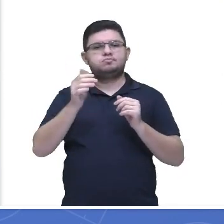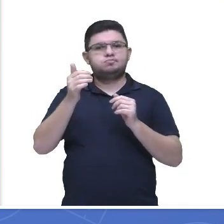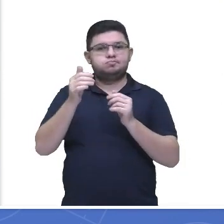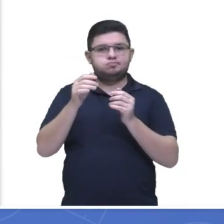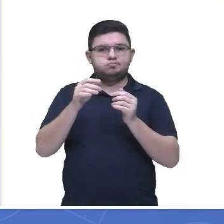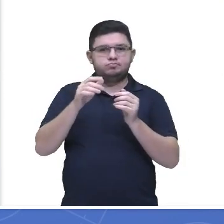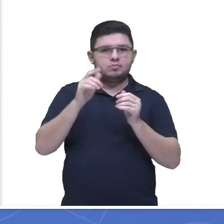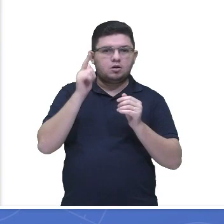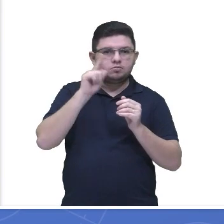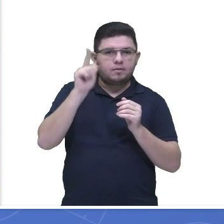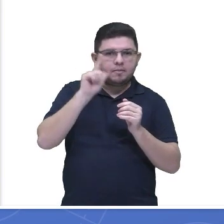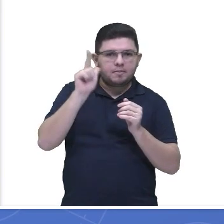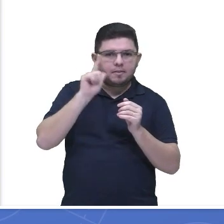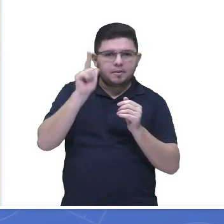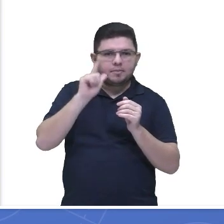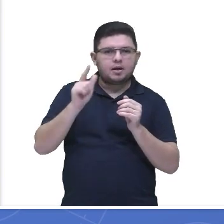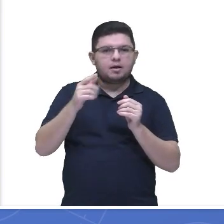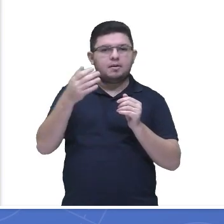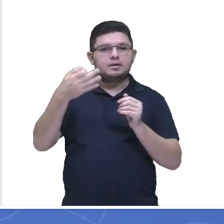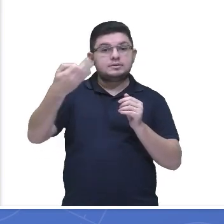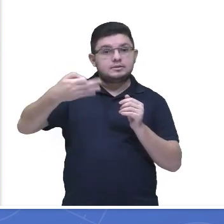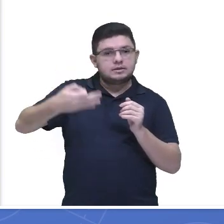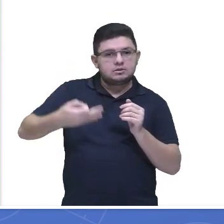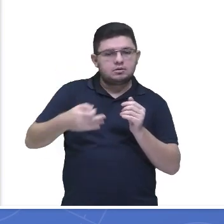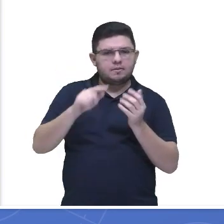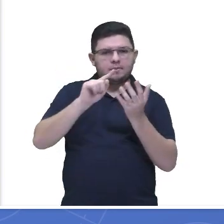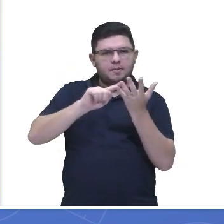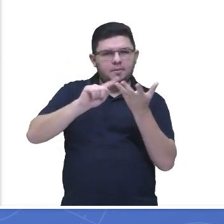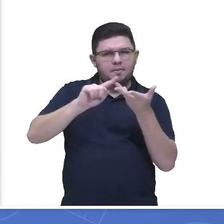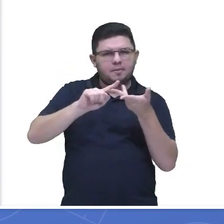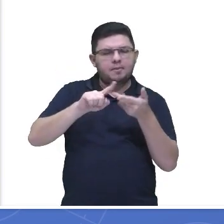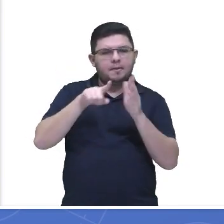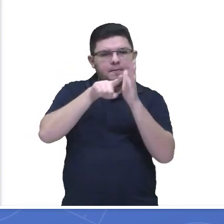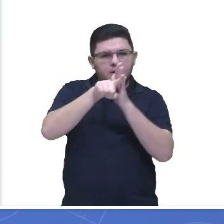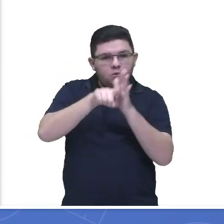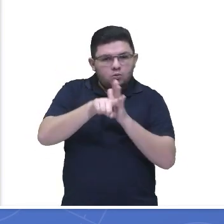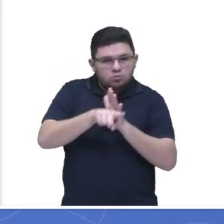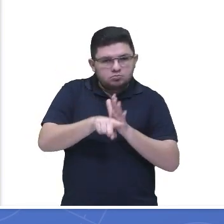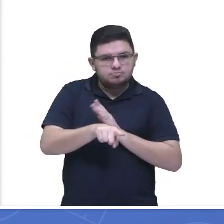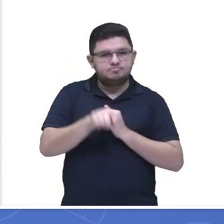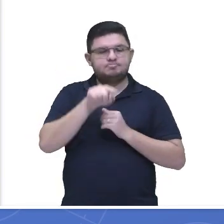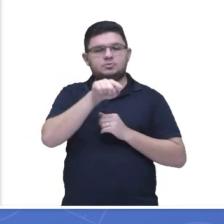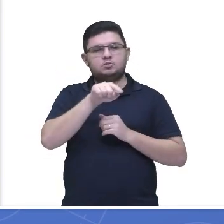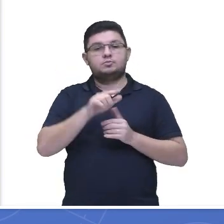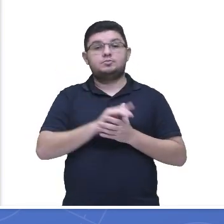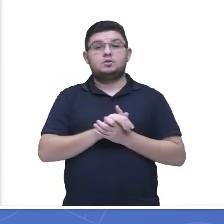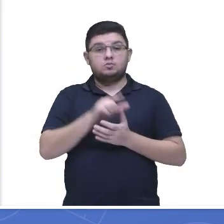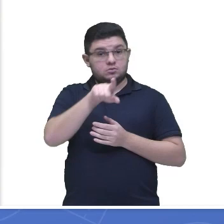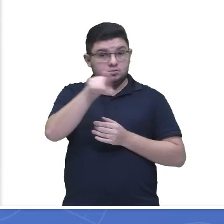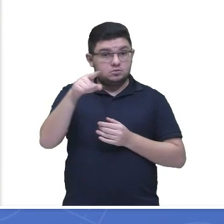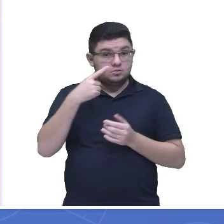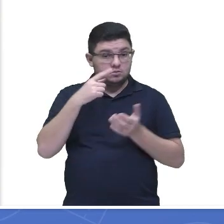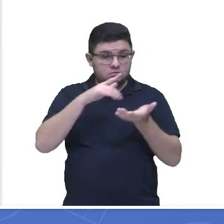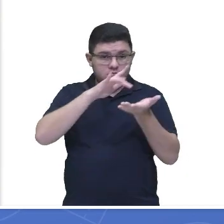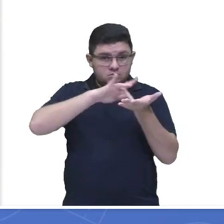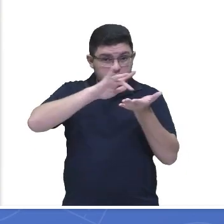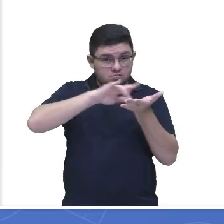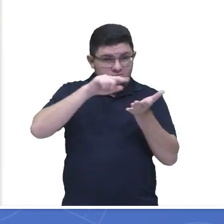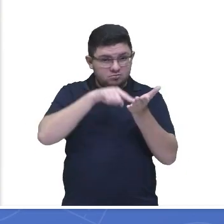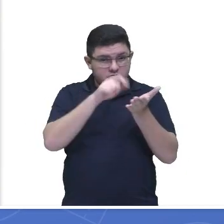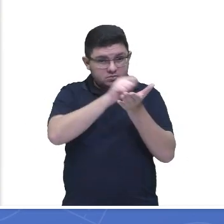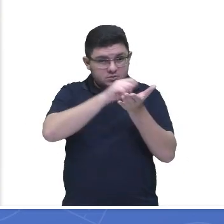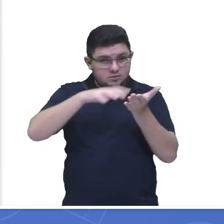digital. Amanhã temos correção dos exercícios do caderno digital, tá bom, gente? Na atividade